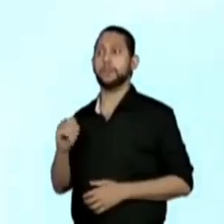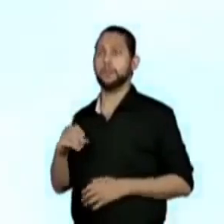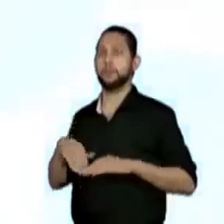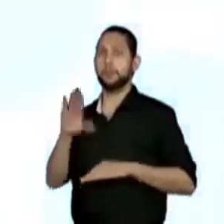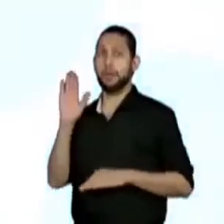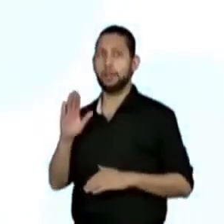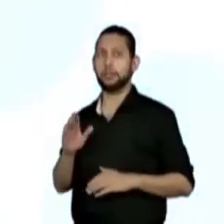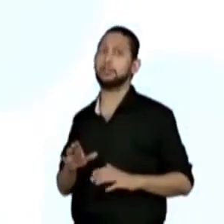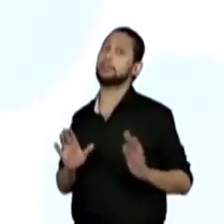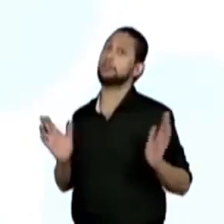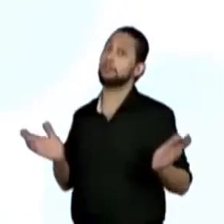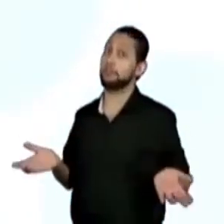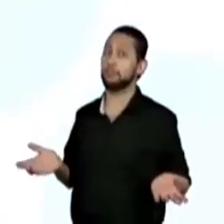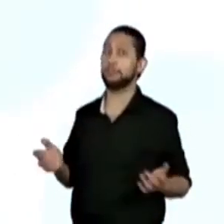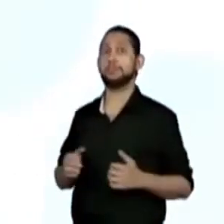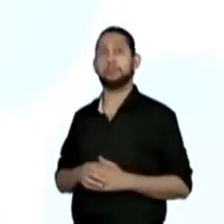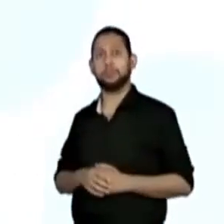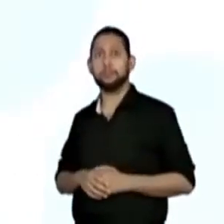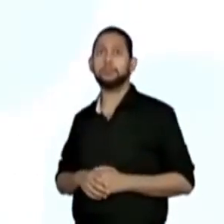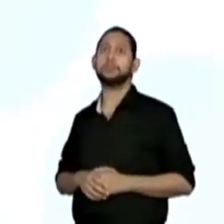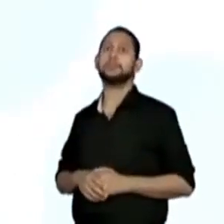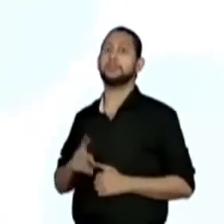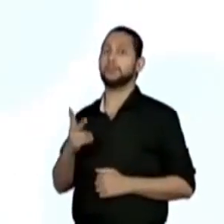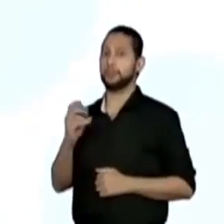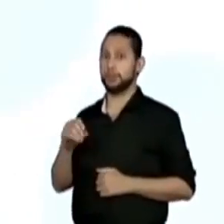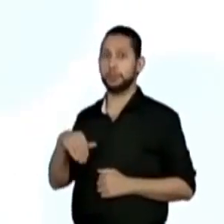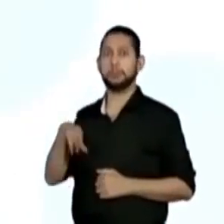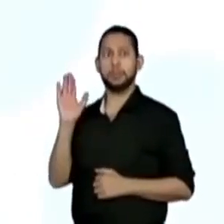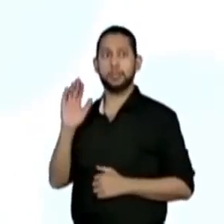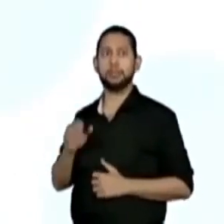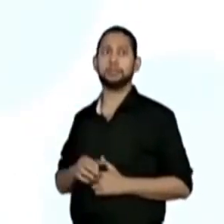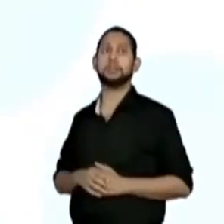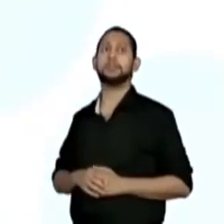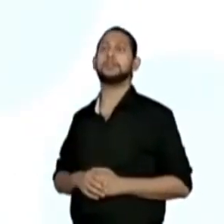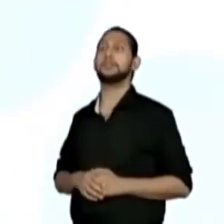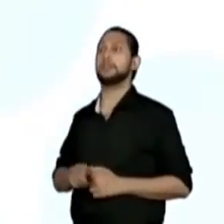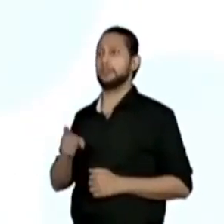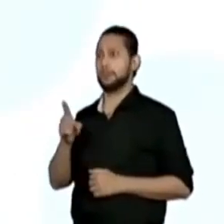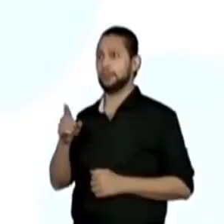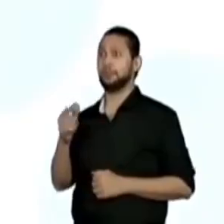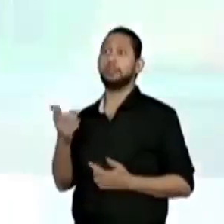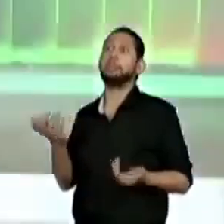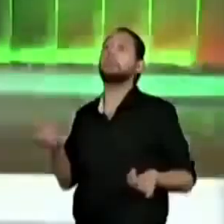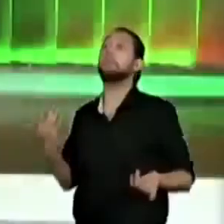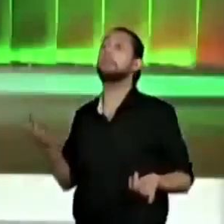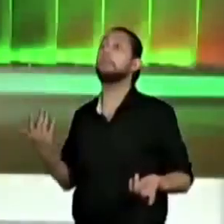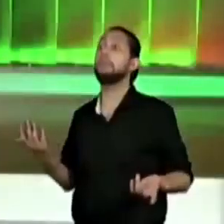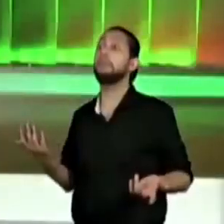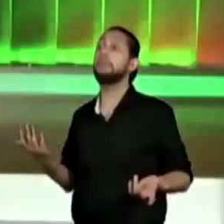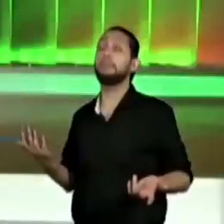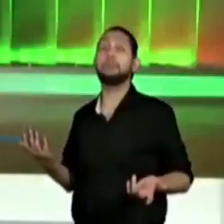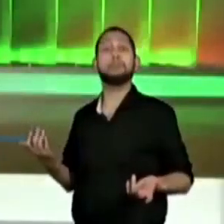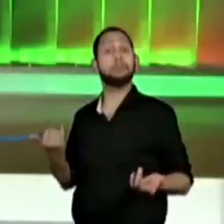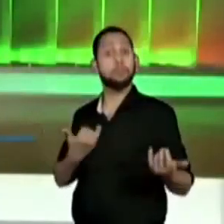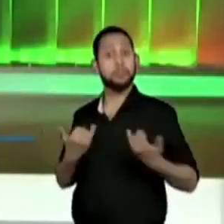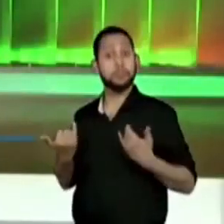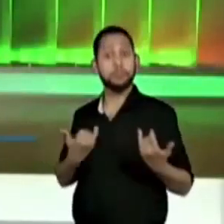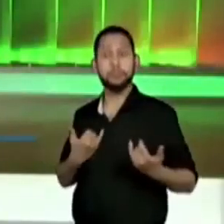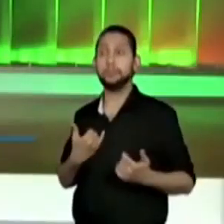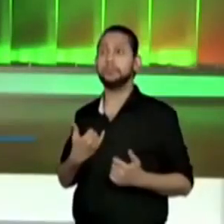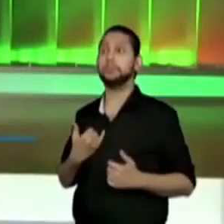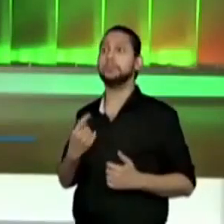20 quem mais vamos lá mais de 20 quero mais gente vamos lá Professora